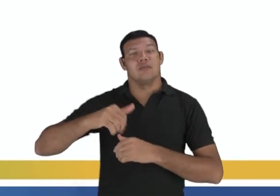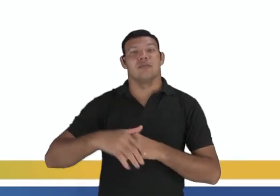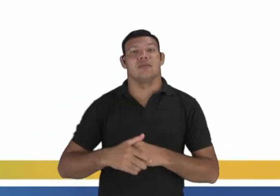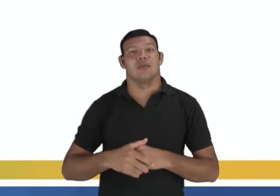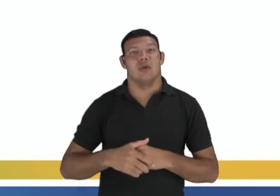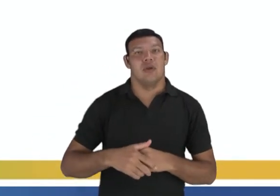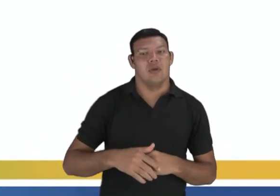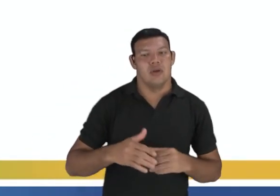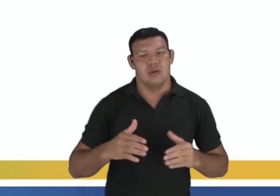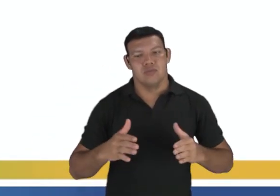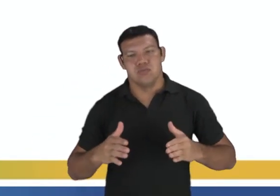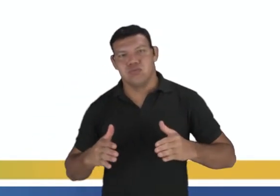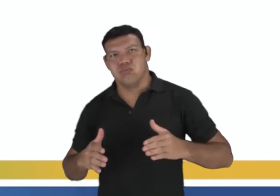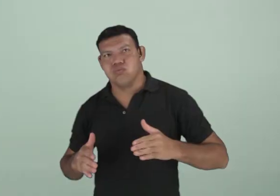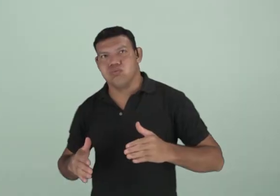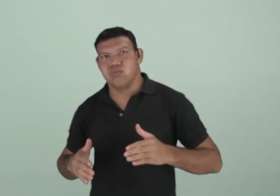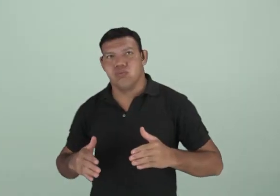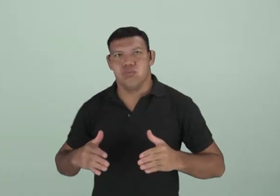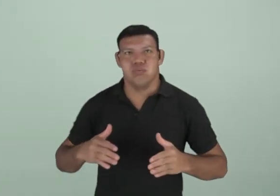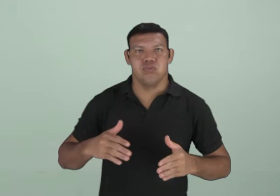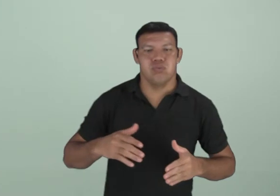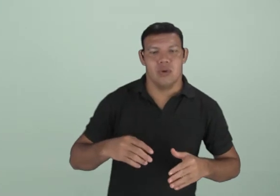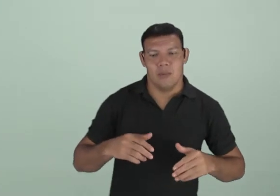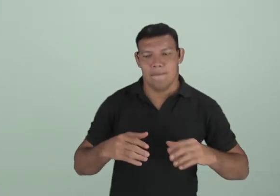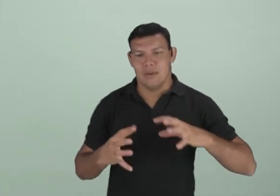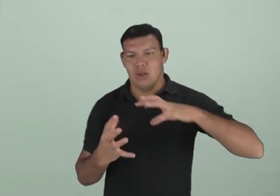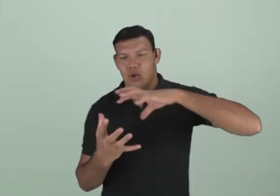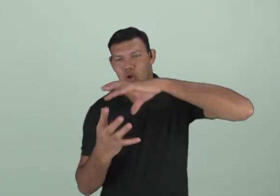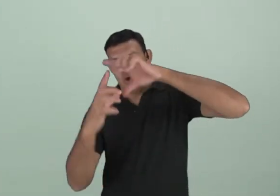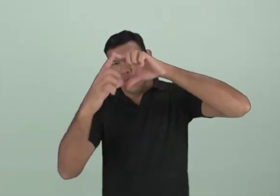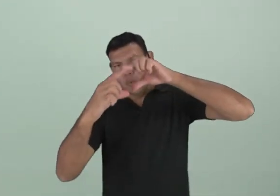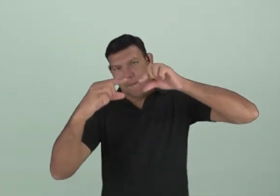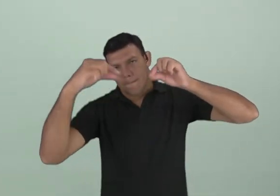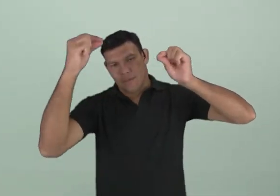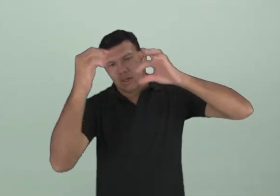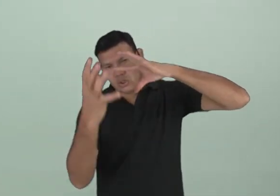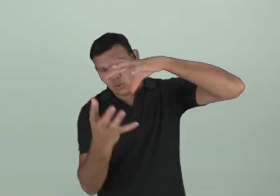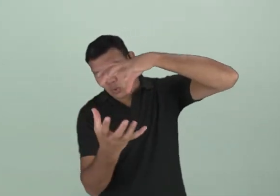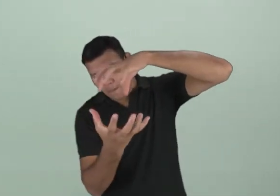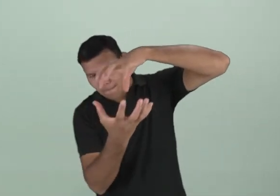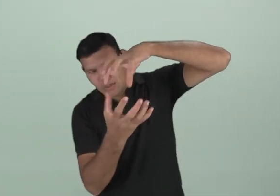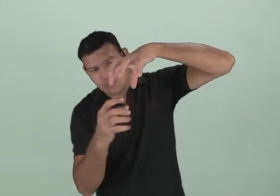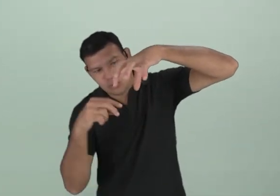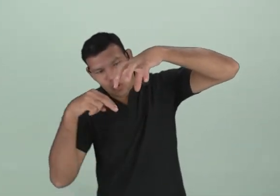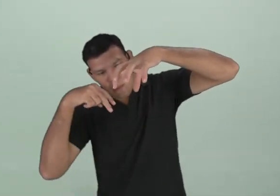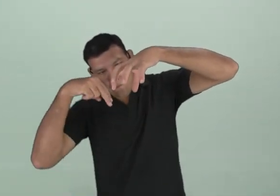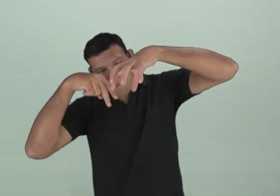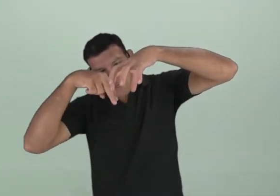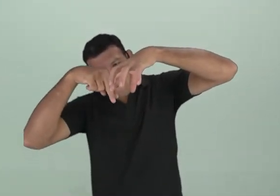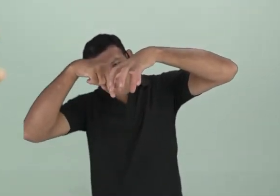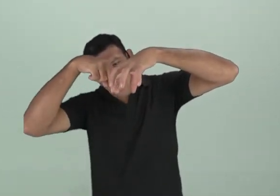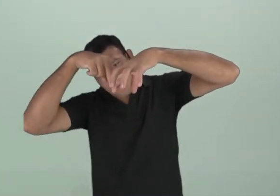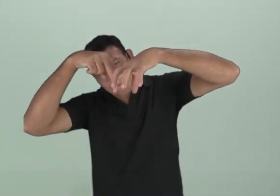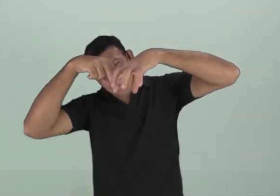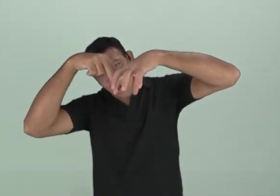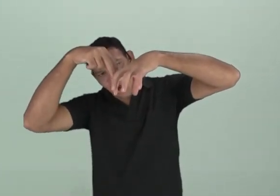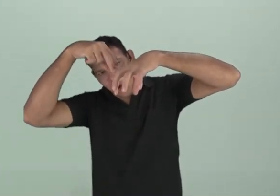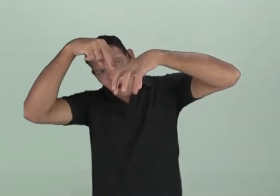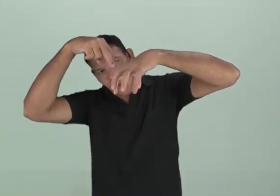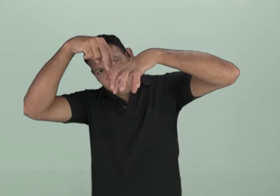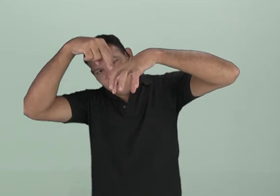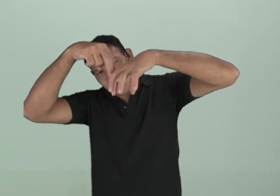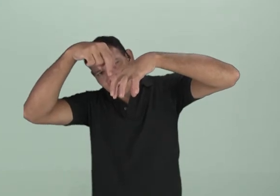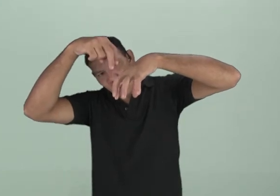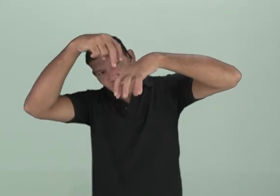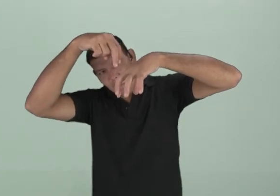né? Ali na década de 60, 70, todo mundo, né, havia uma corrida espacial de alguns países para ver quem chegava primeiro na